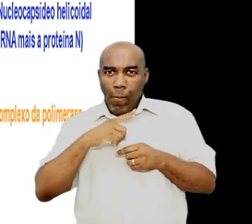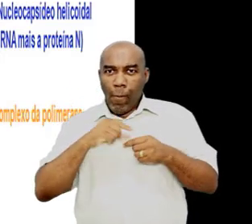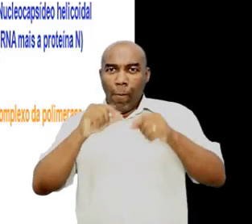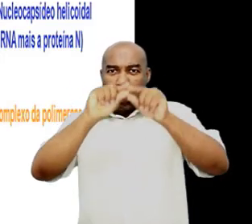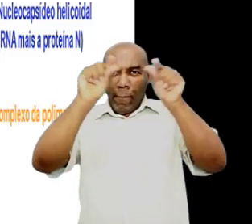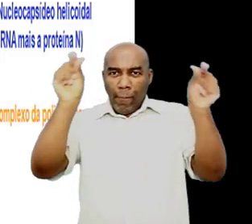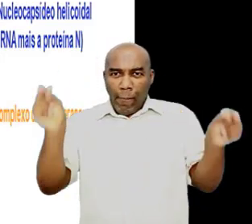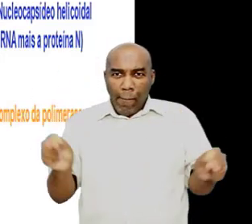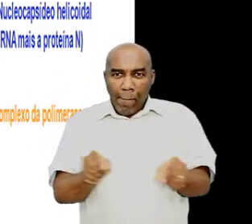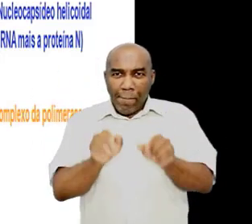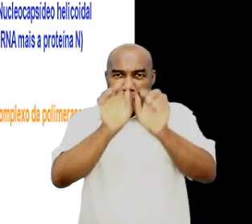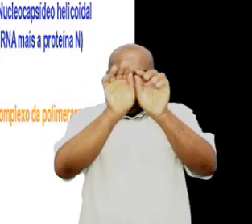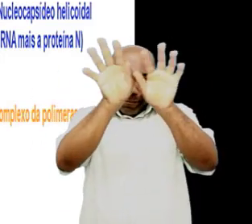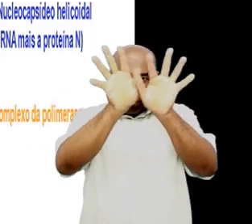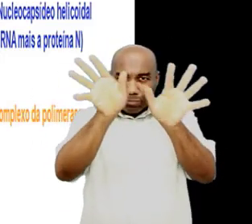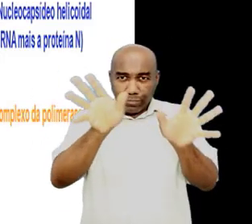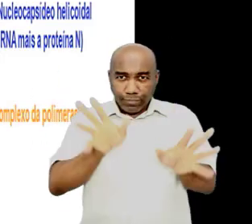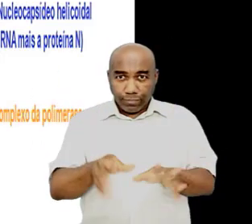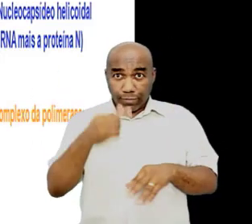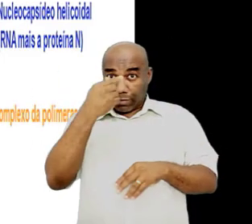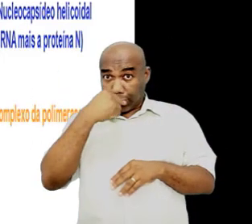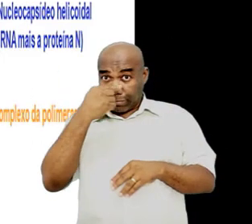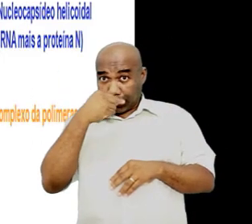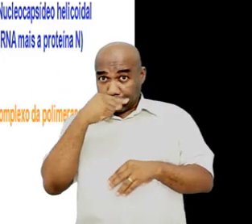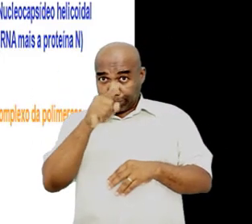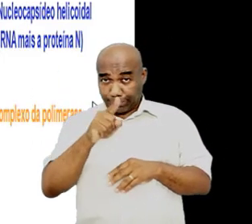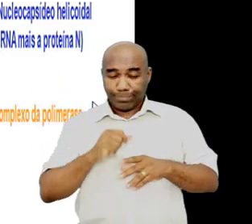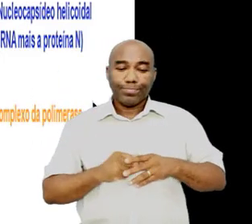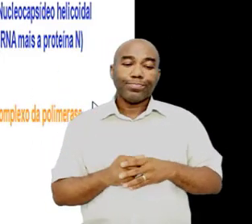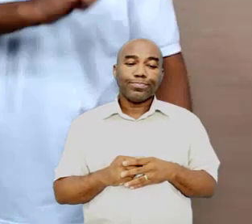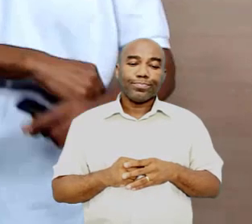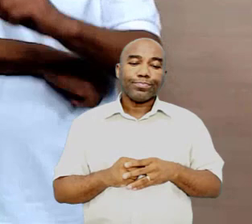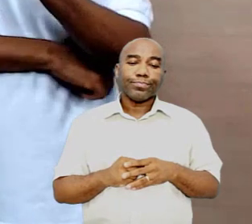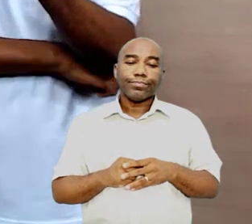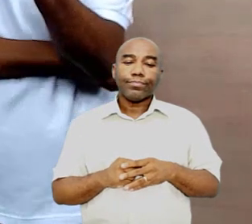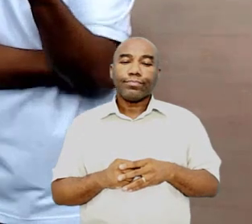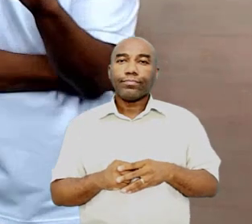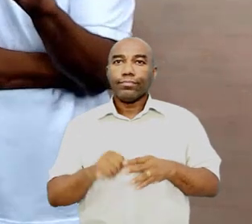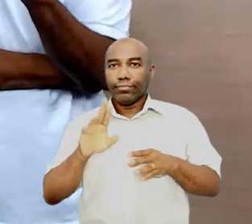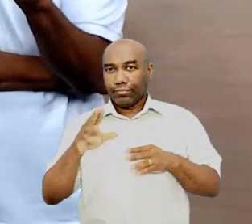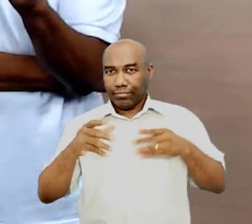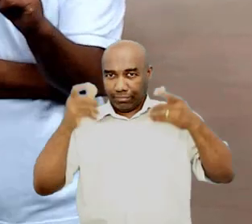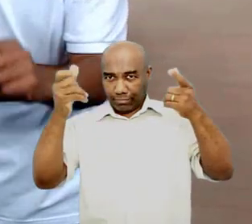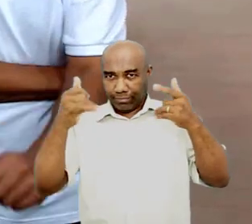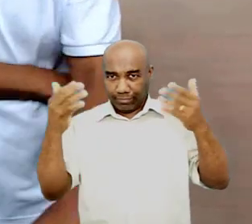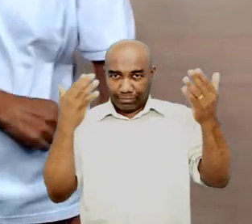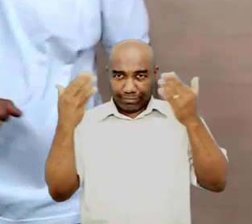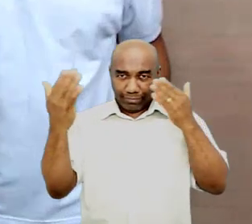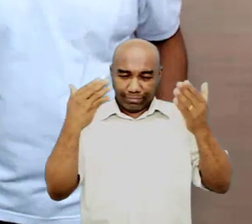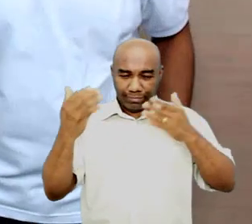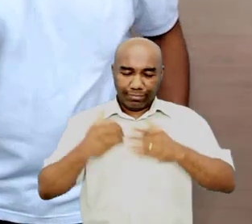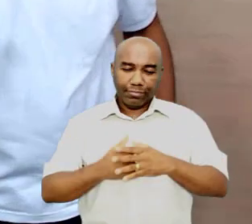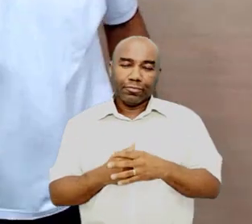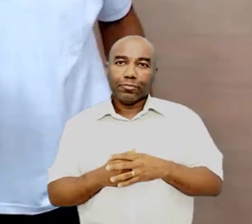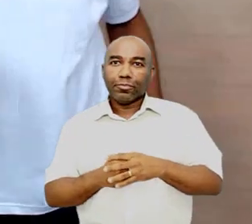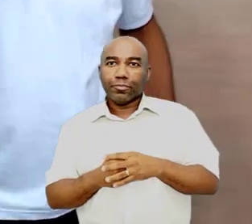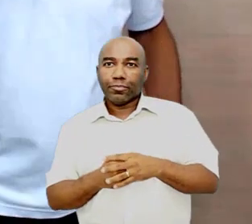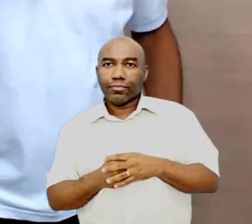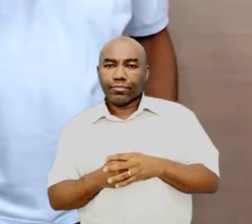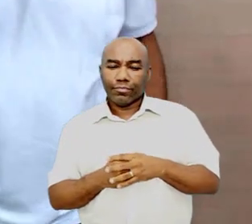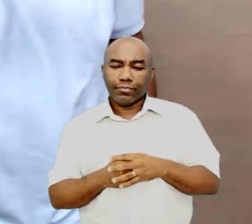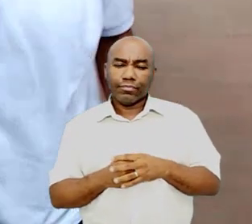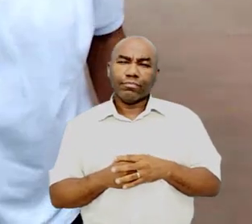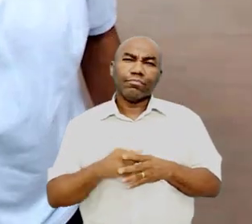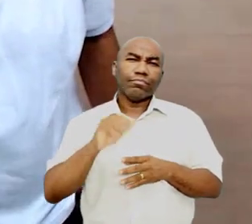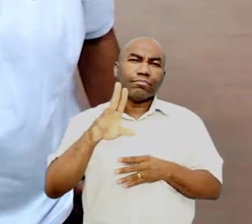Reparem ela ali, ó. Hemaglutinina. Pessoal, Olha aqui que eu vou falar para você, presta atenção. O